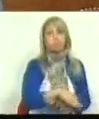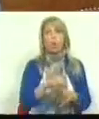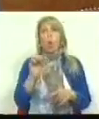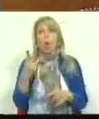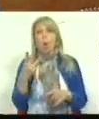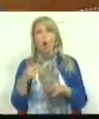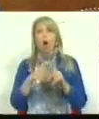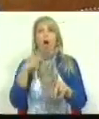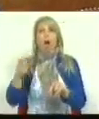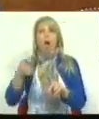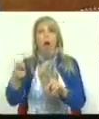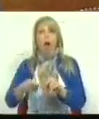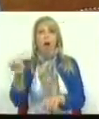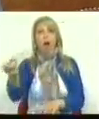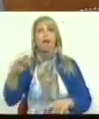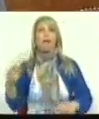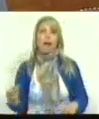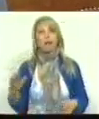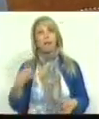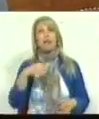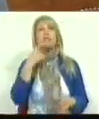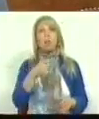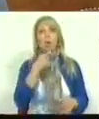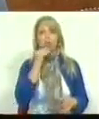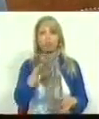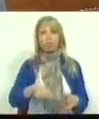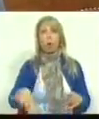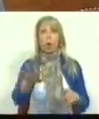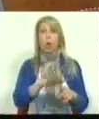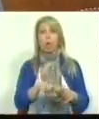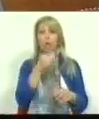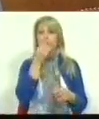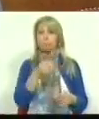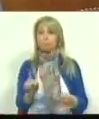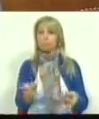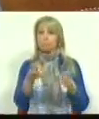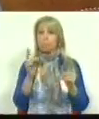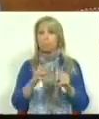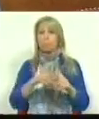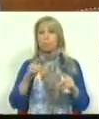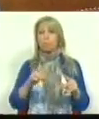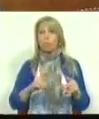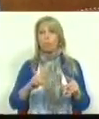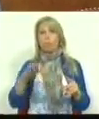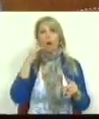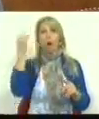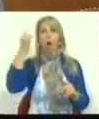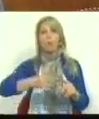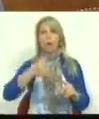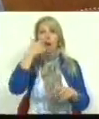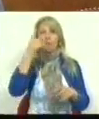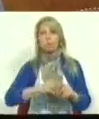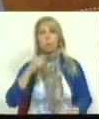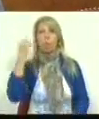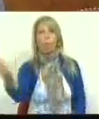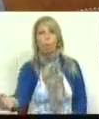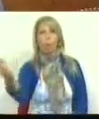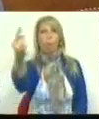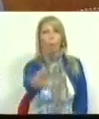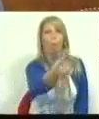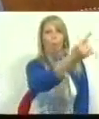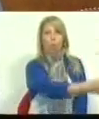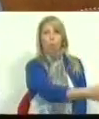é porque a localização não é famosa, obrigando tipicamente a deslocações pendulares morosas, desgastantes